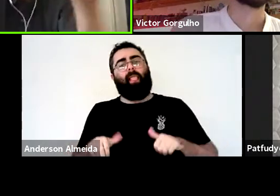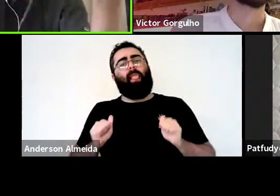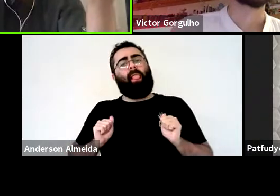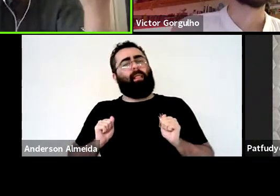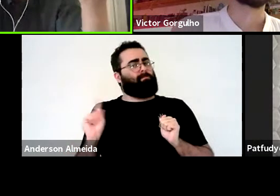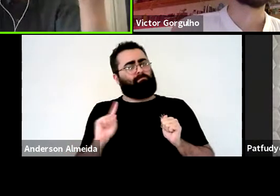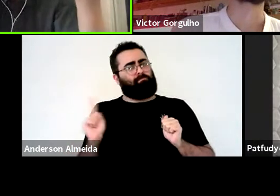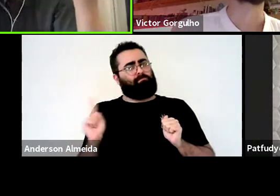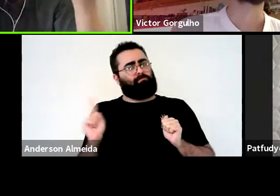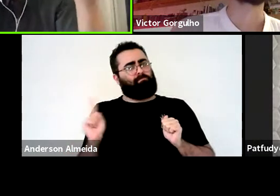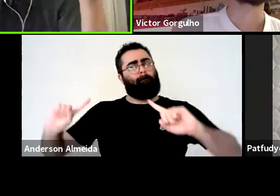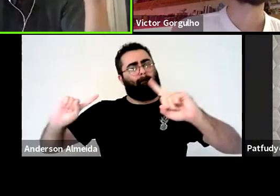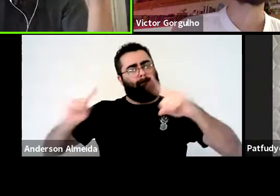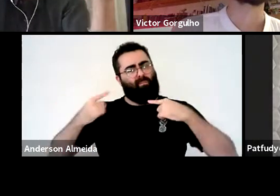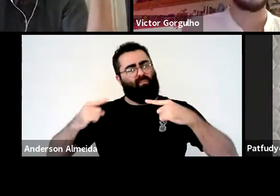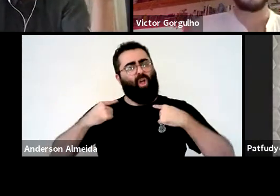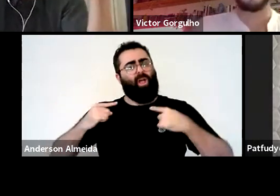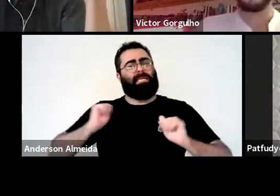momento, depois vai estar tudo bem.